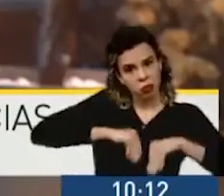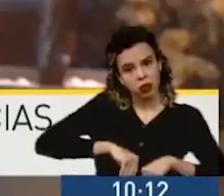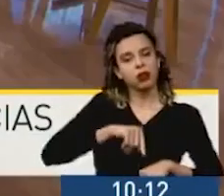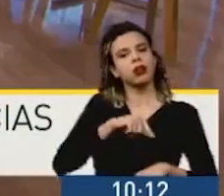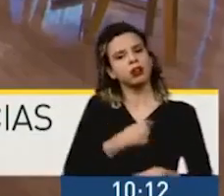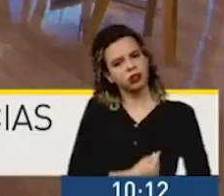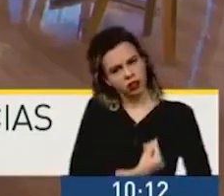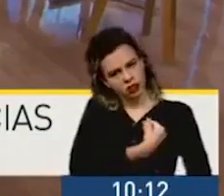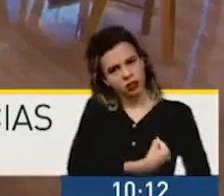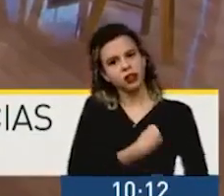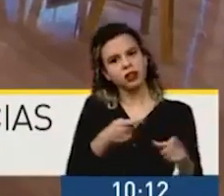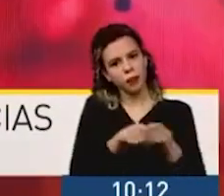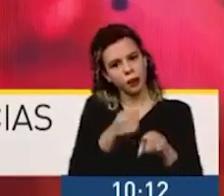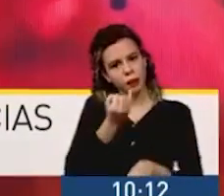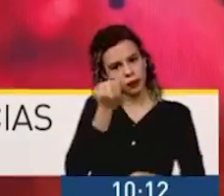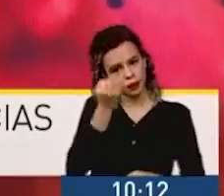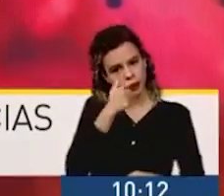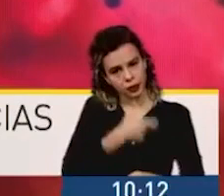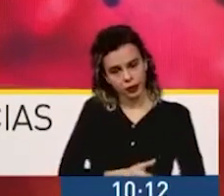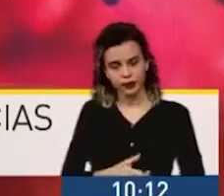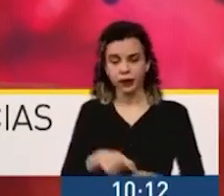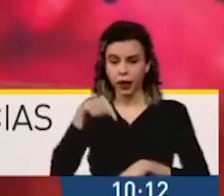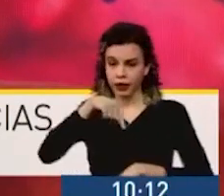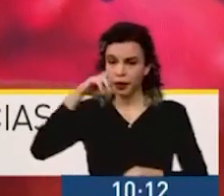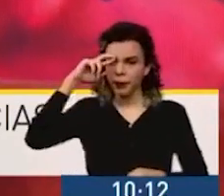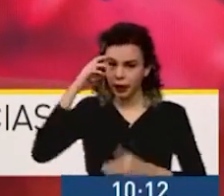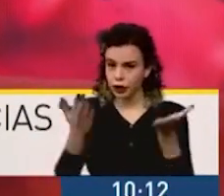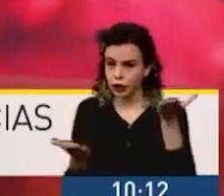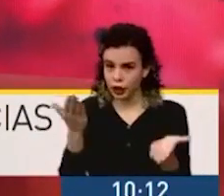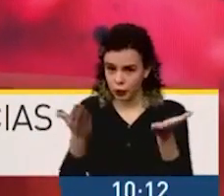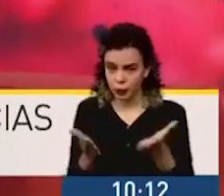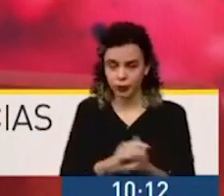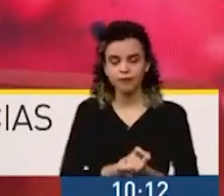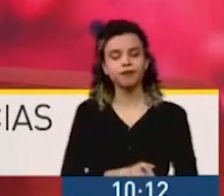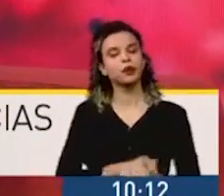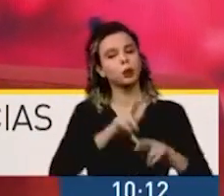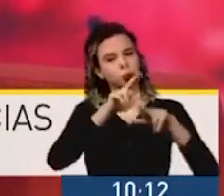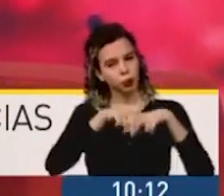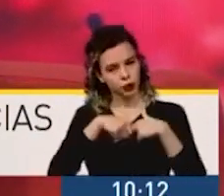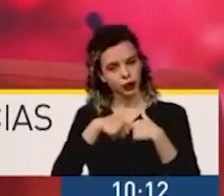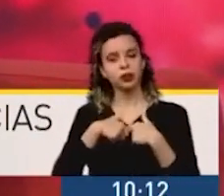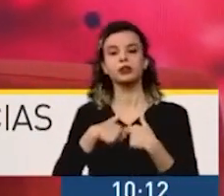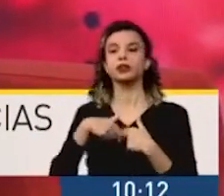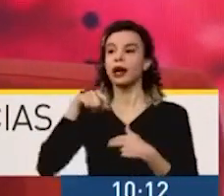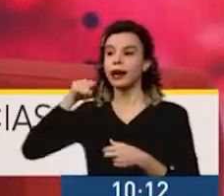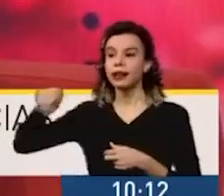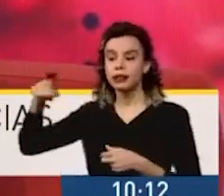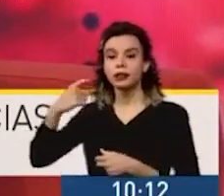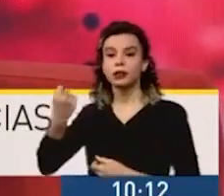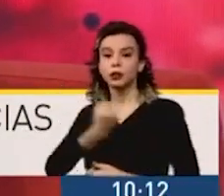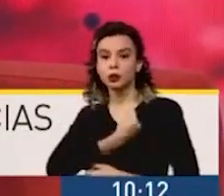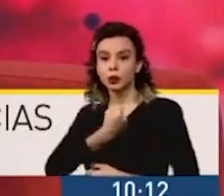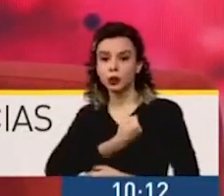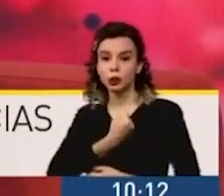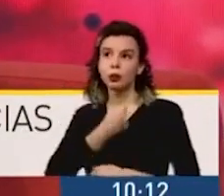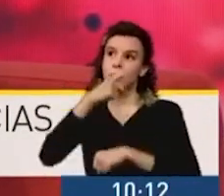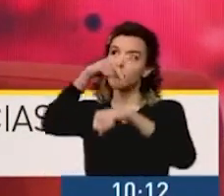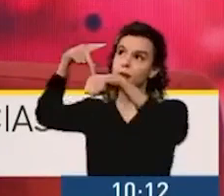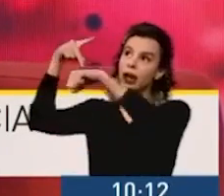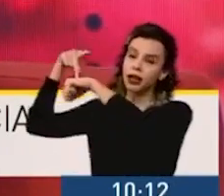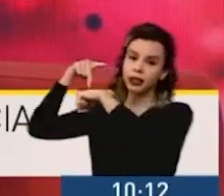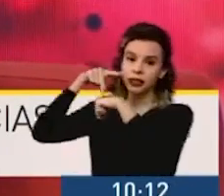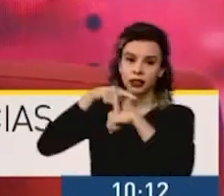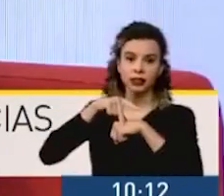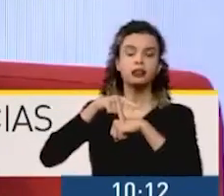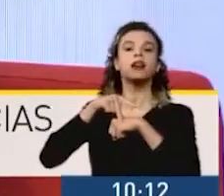equilibrada, Fernando. Por isso que é tão interessante, Lacombe, a gente utilizar os dados que já estão sendo mostrados para a gente de outros países que